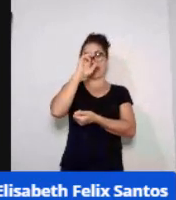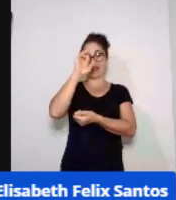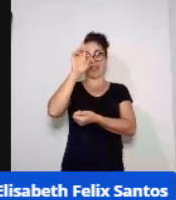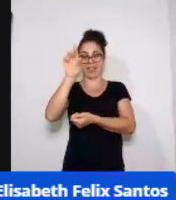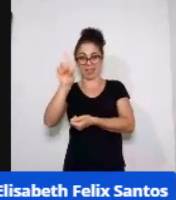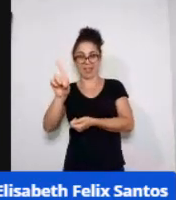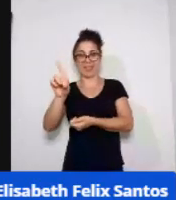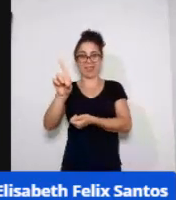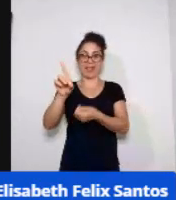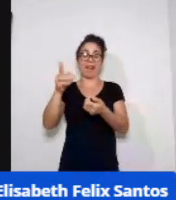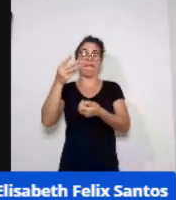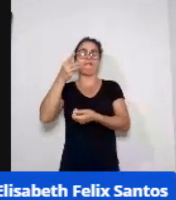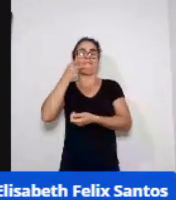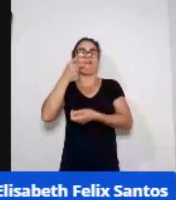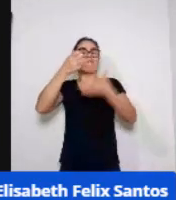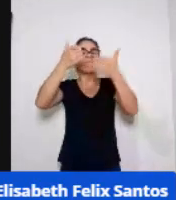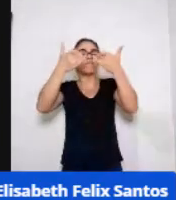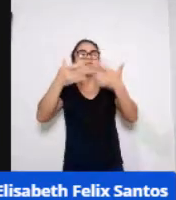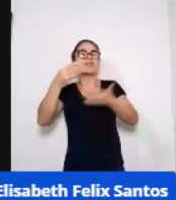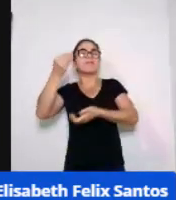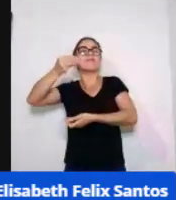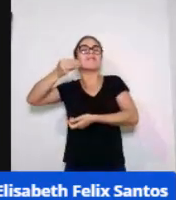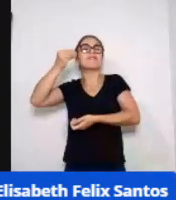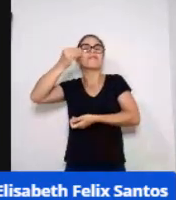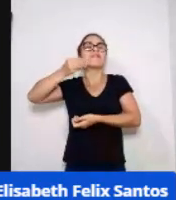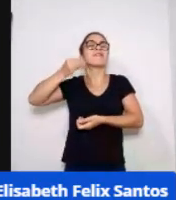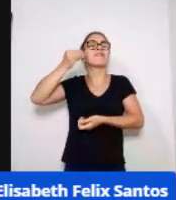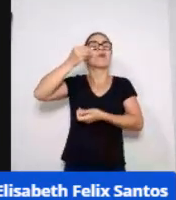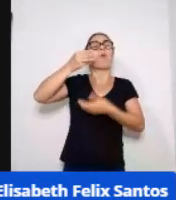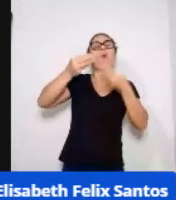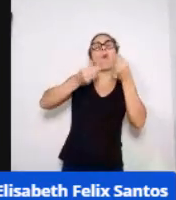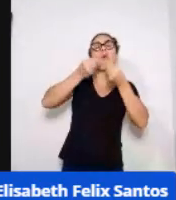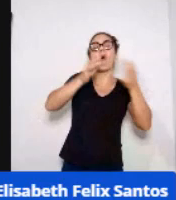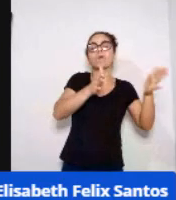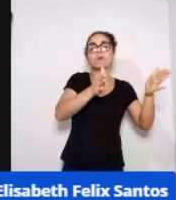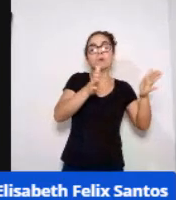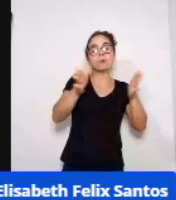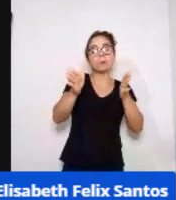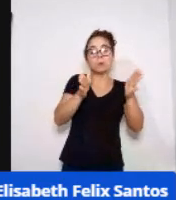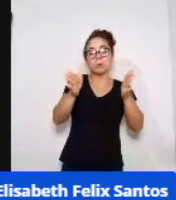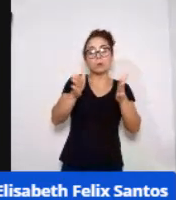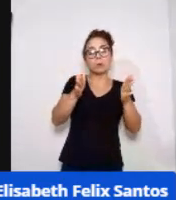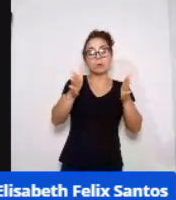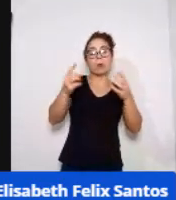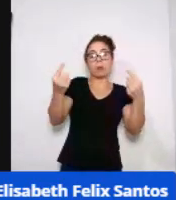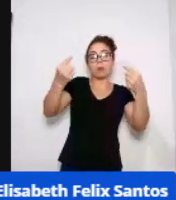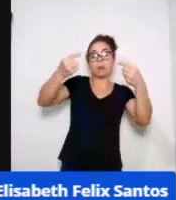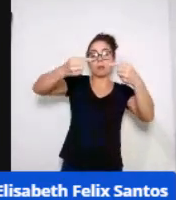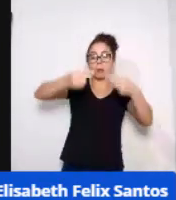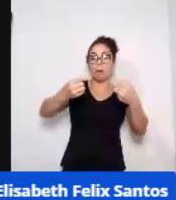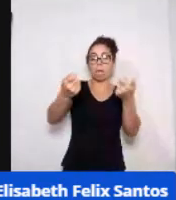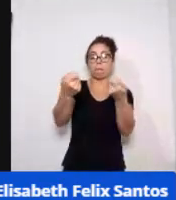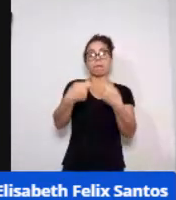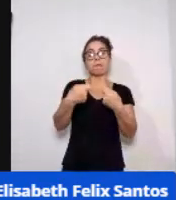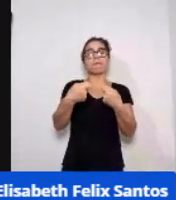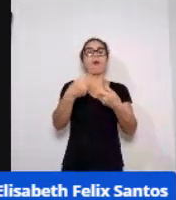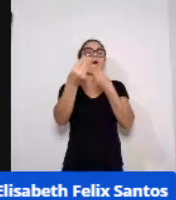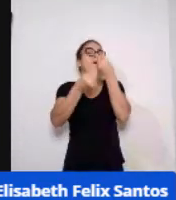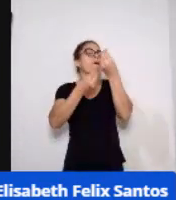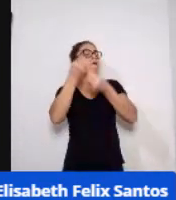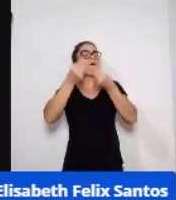pouquinho das suas experiências, como que foi esse processo, né, para elas, os desafios, as possibilidades, como que foi,